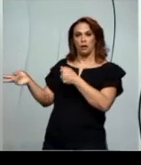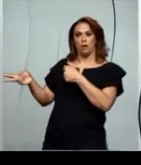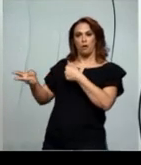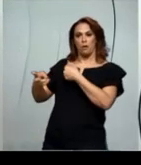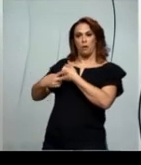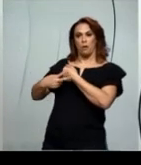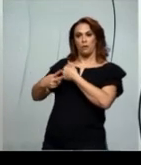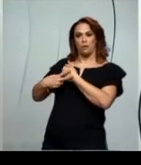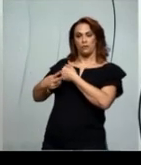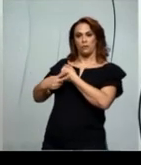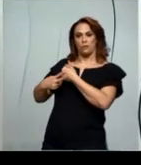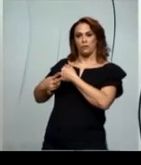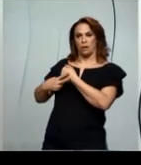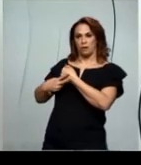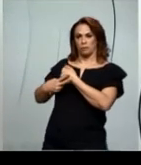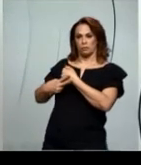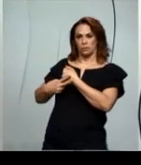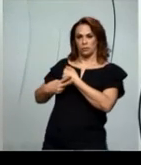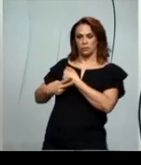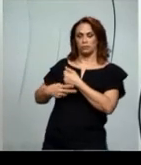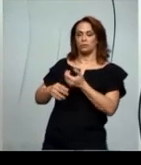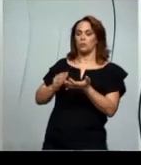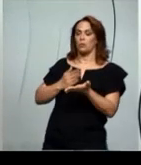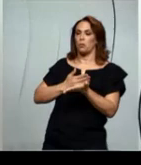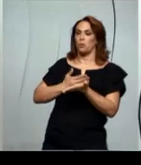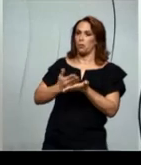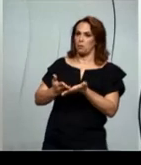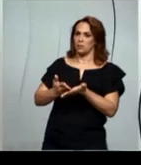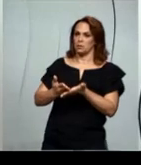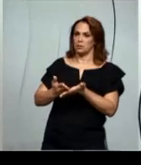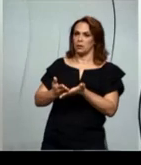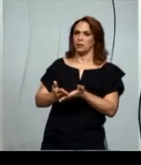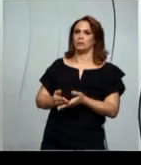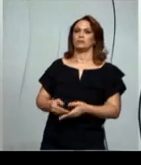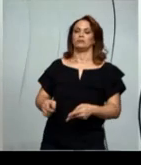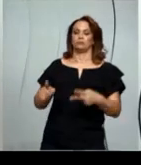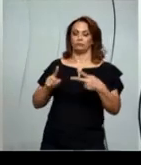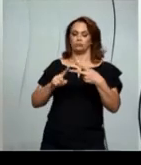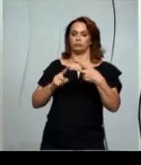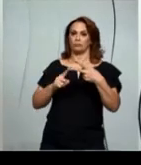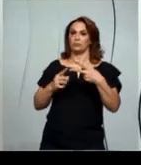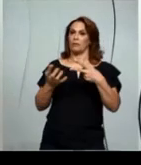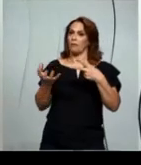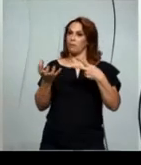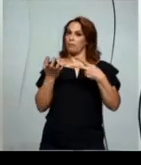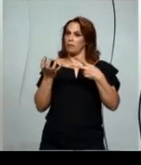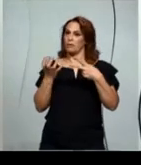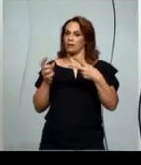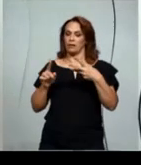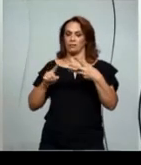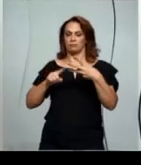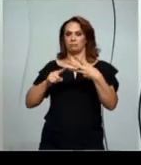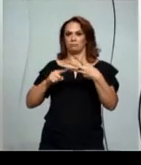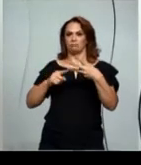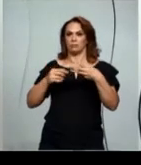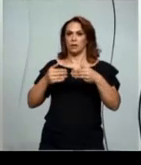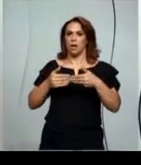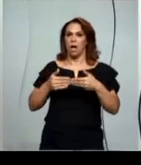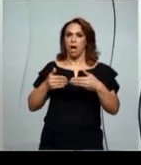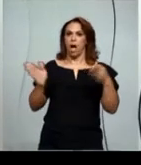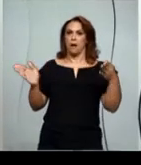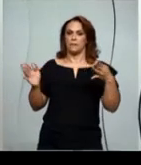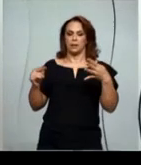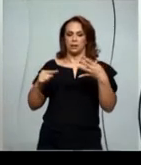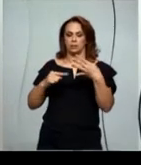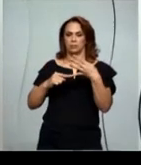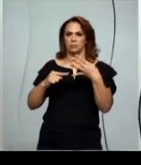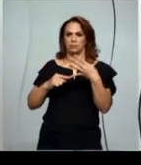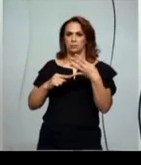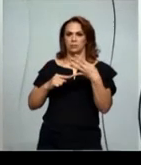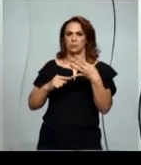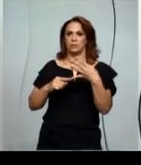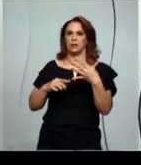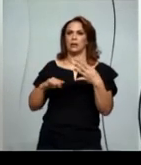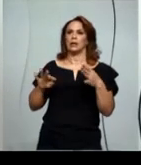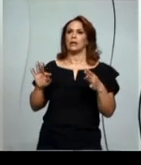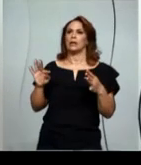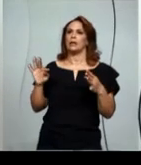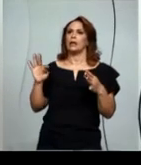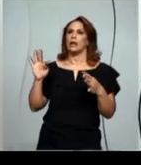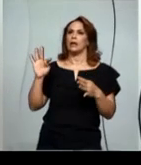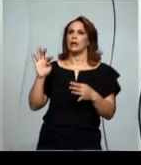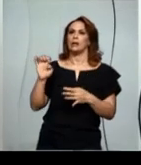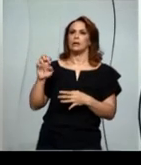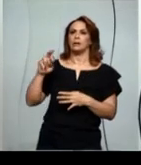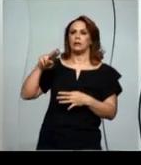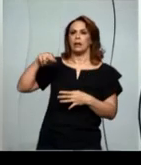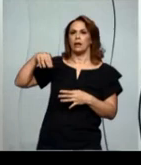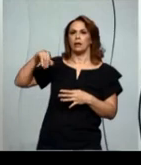começar, want, querer, open, que é abrir, e finish, que é terminar. Vamos dar uma olhadinha qual que a gente vai usar.